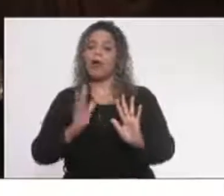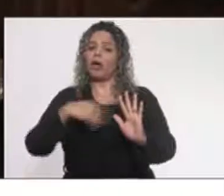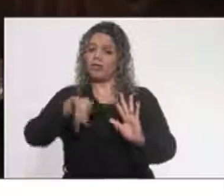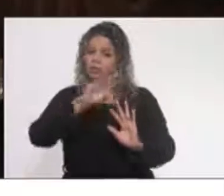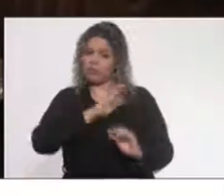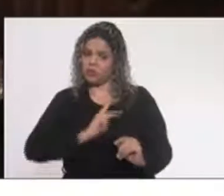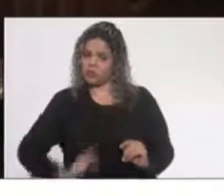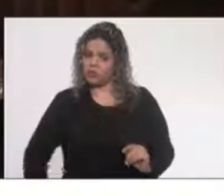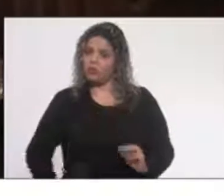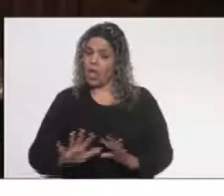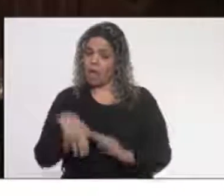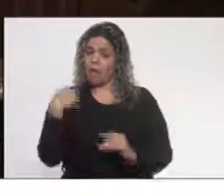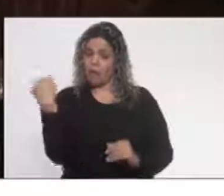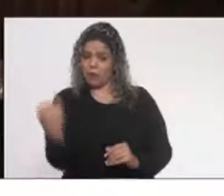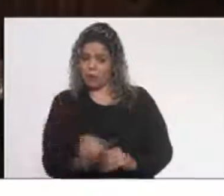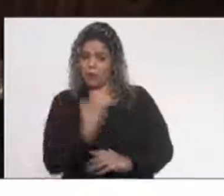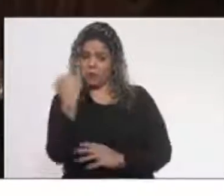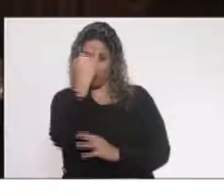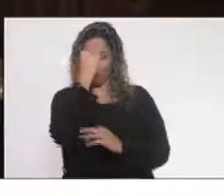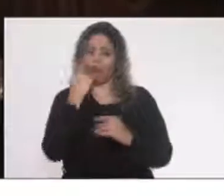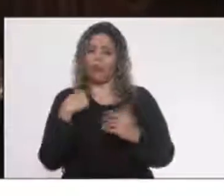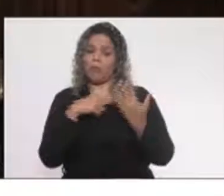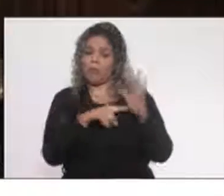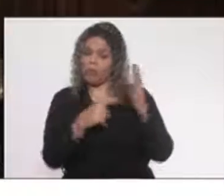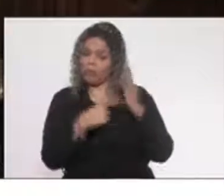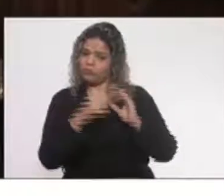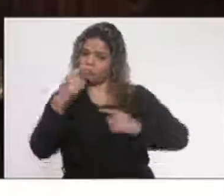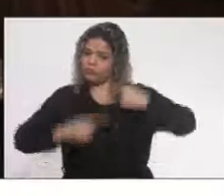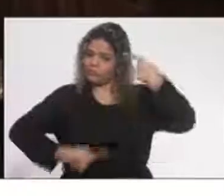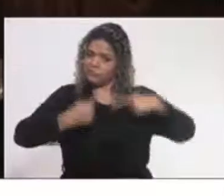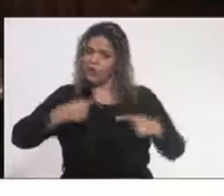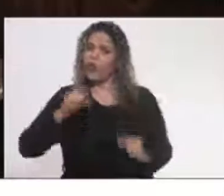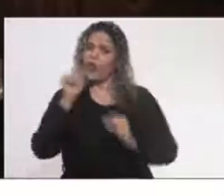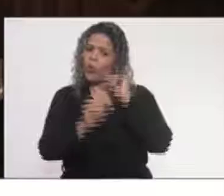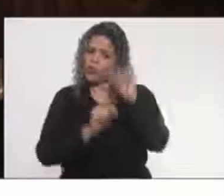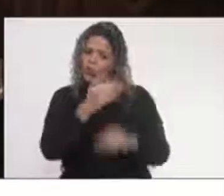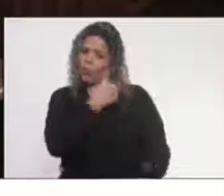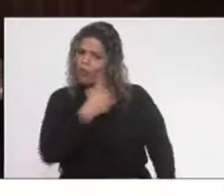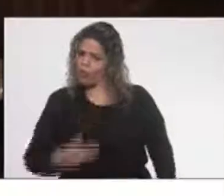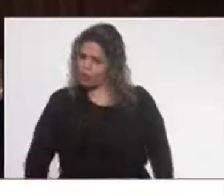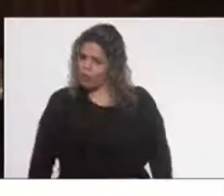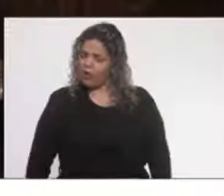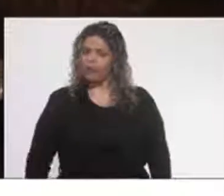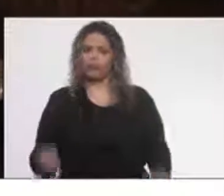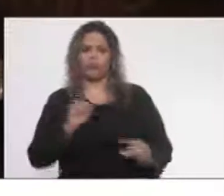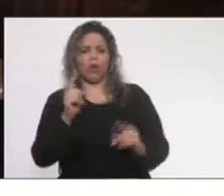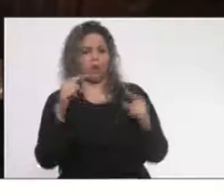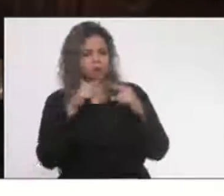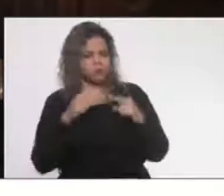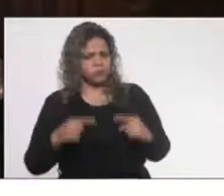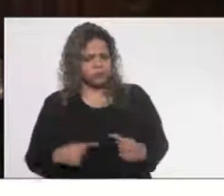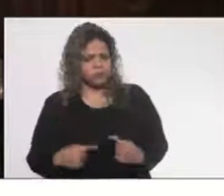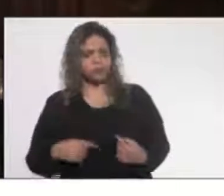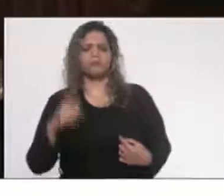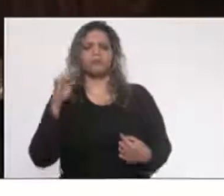senhor presidente, é importante trazer à discussão que o governo desconsidera